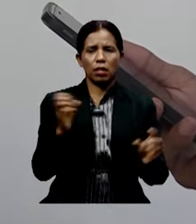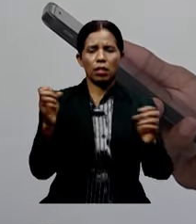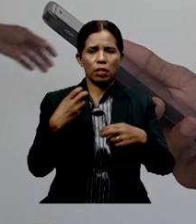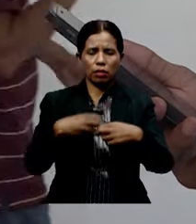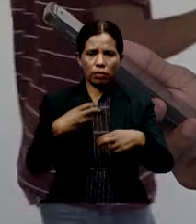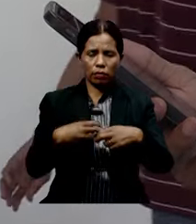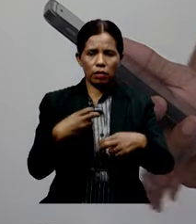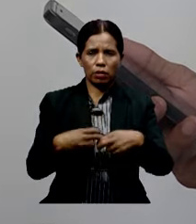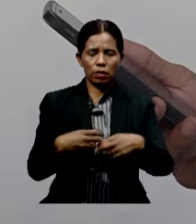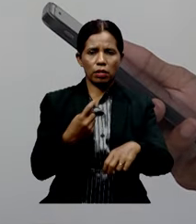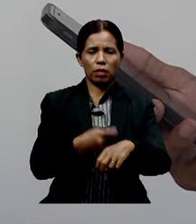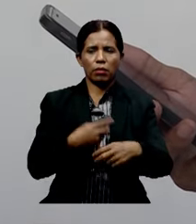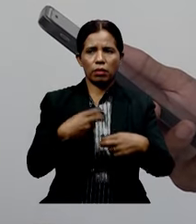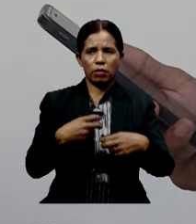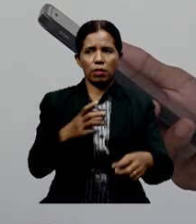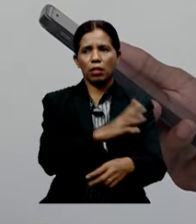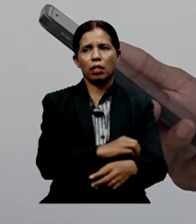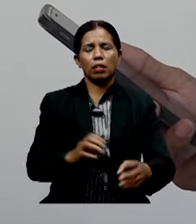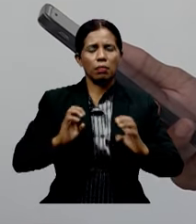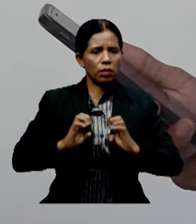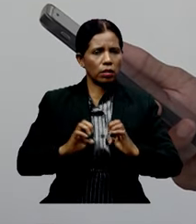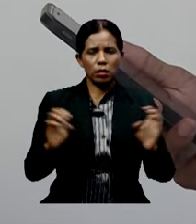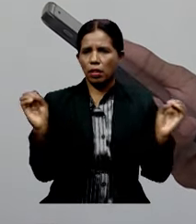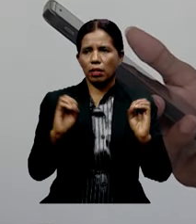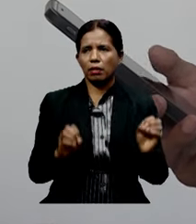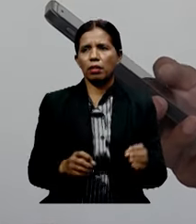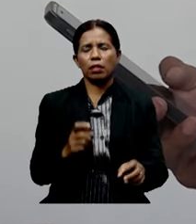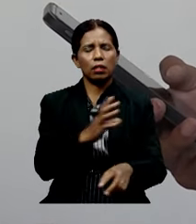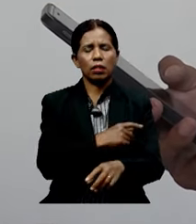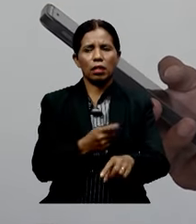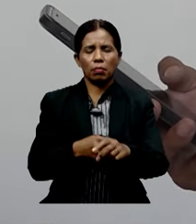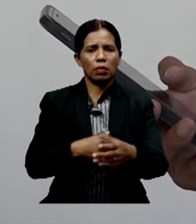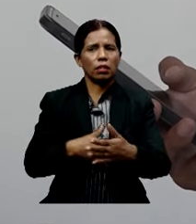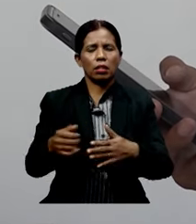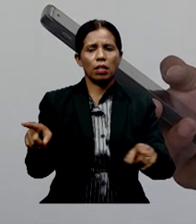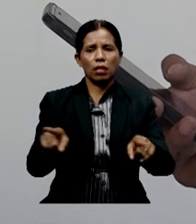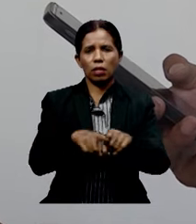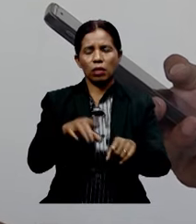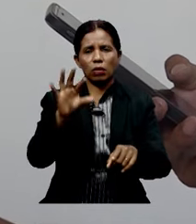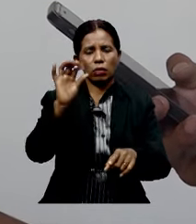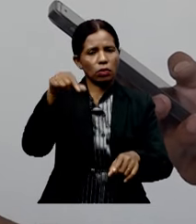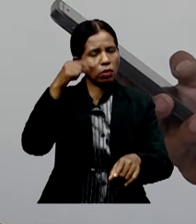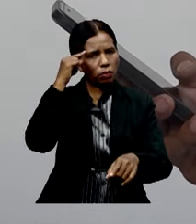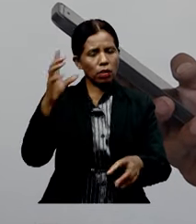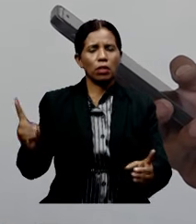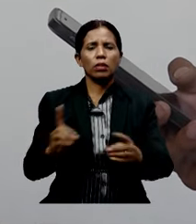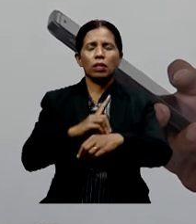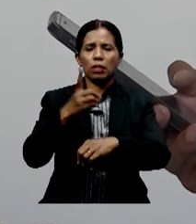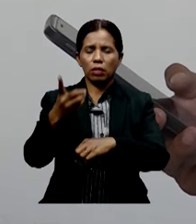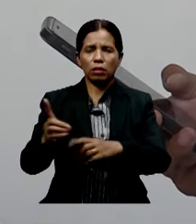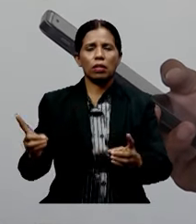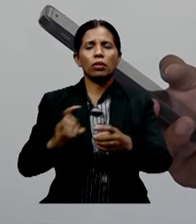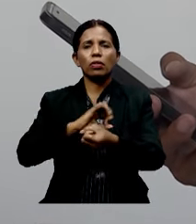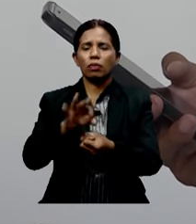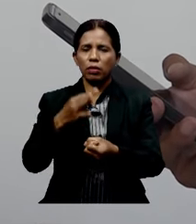Lara, situação insegura, situação emergência lá ia. Situação normal. Lá nesse oitavo governo, a soro inundação, a soro